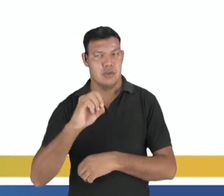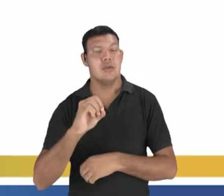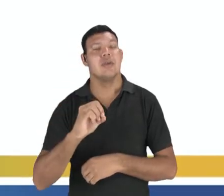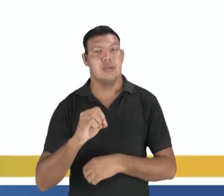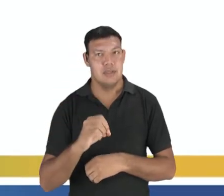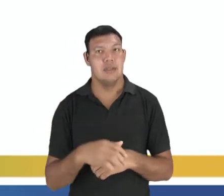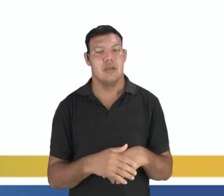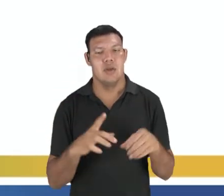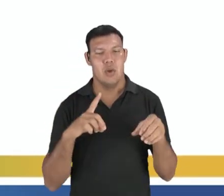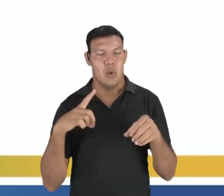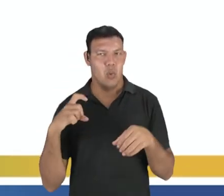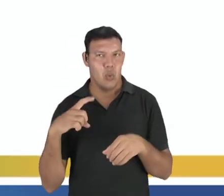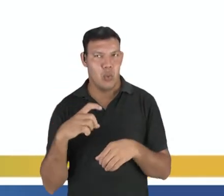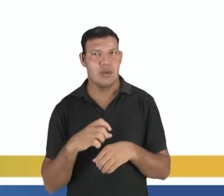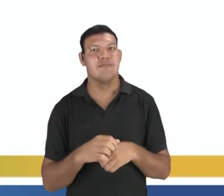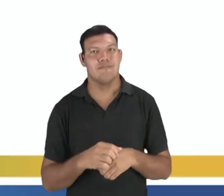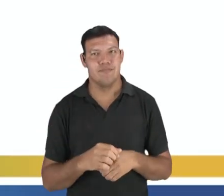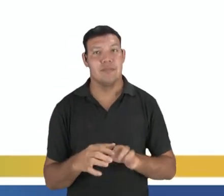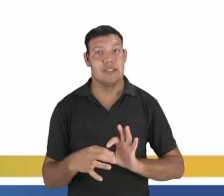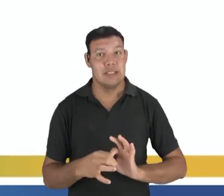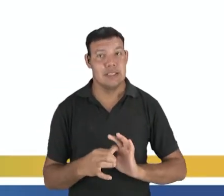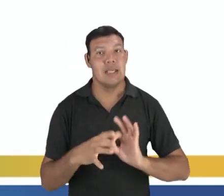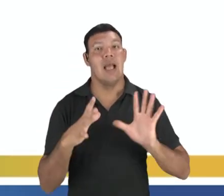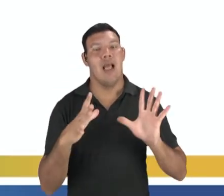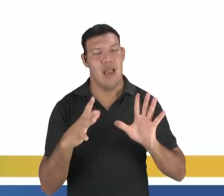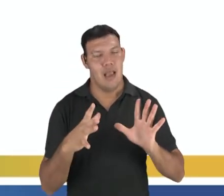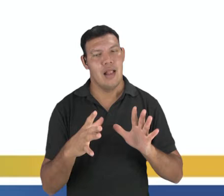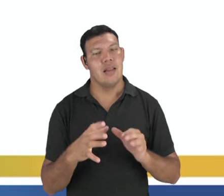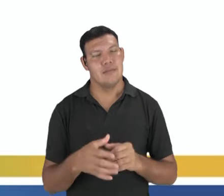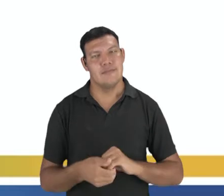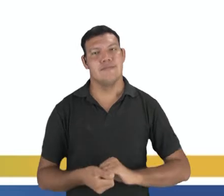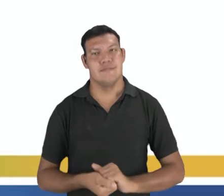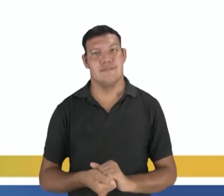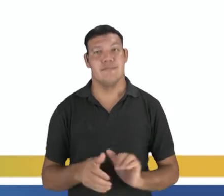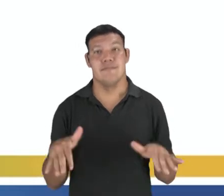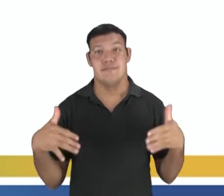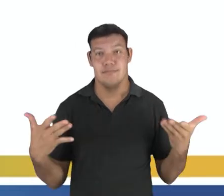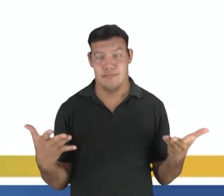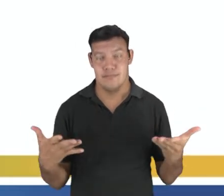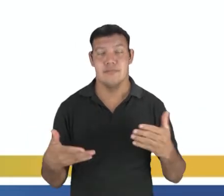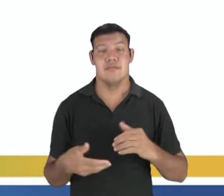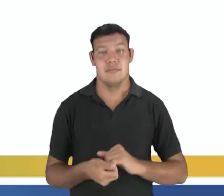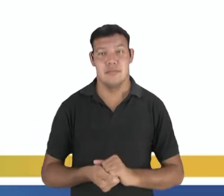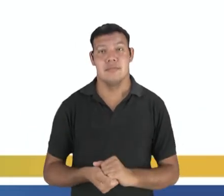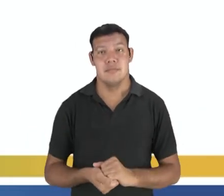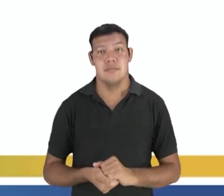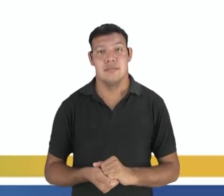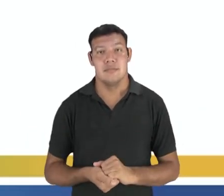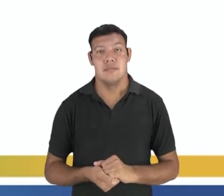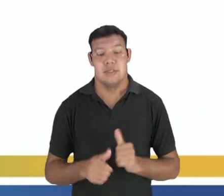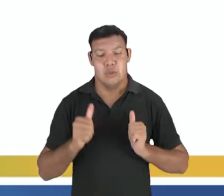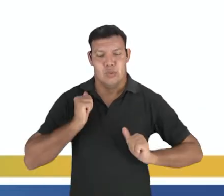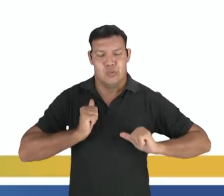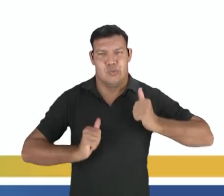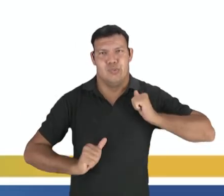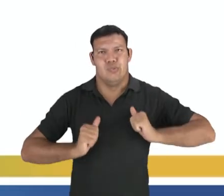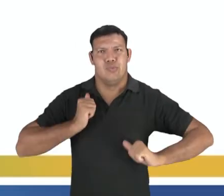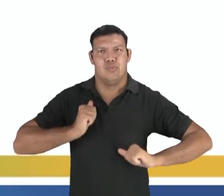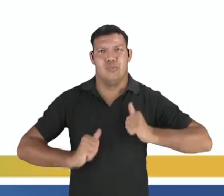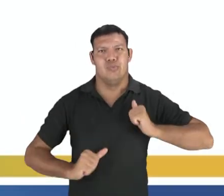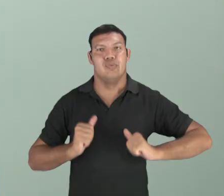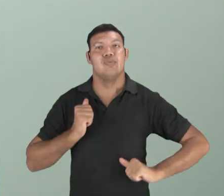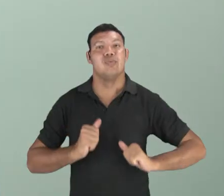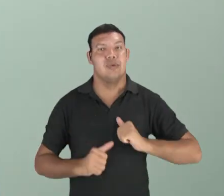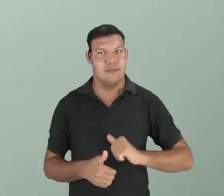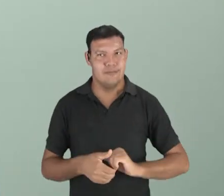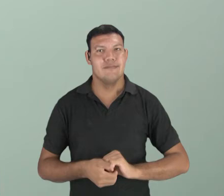estimulados e por isso eles vão ser aí utilizados. E lembrando também que quando eles são estimulados, vai acontecer um